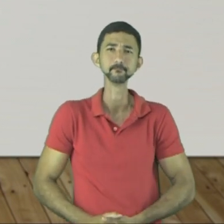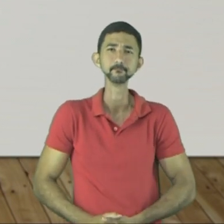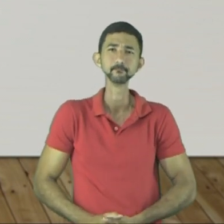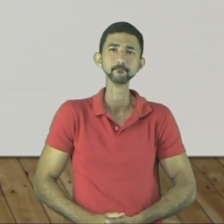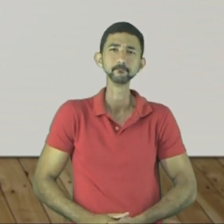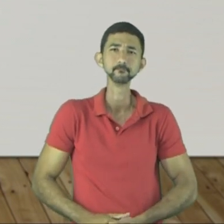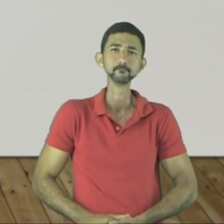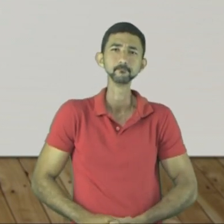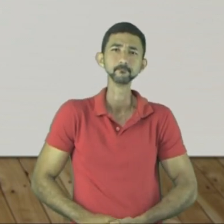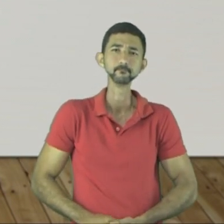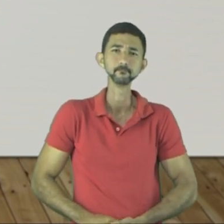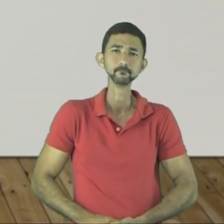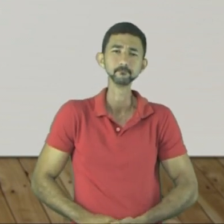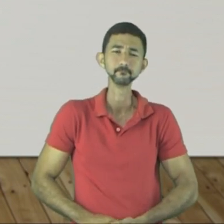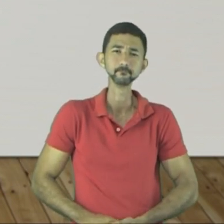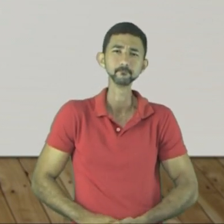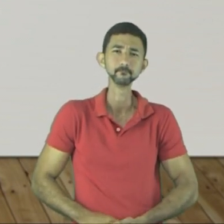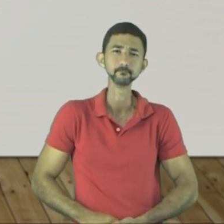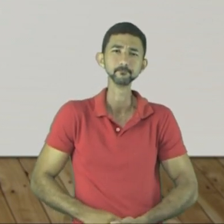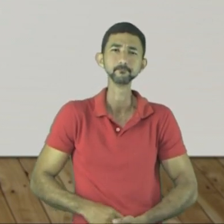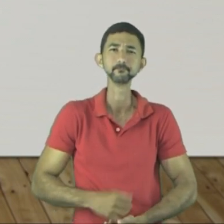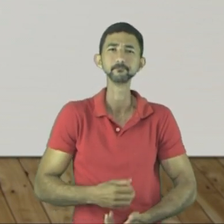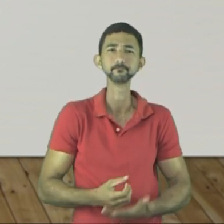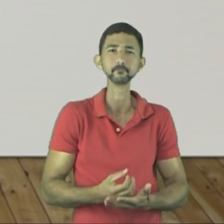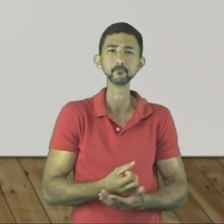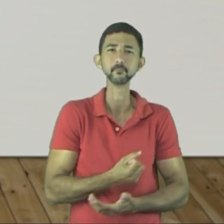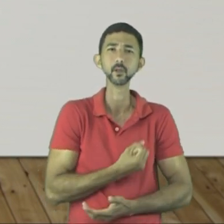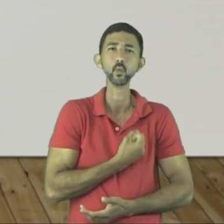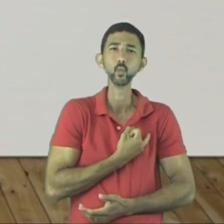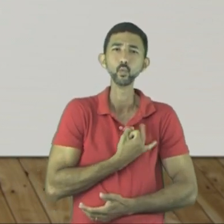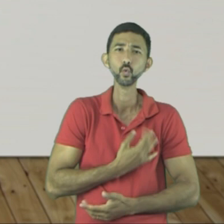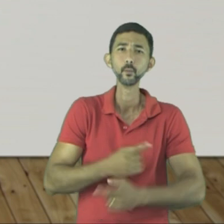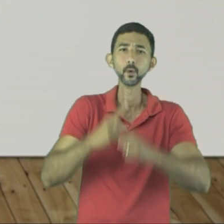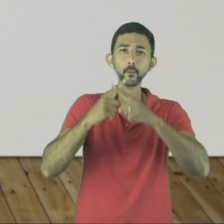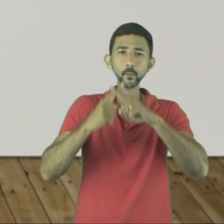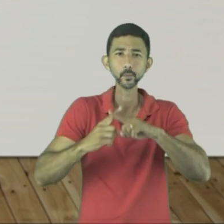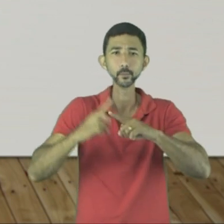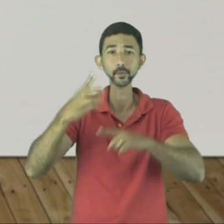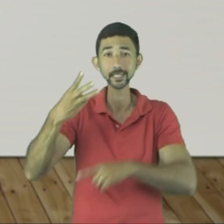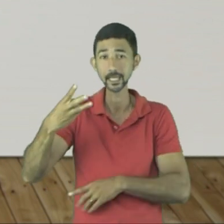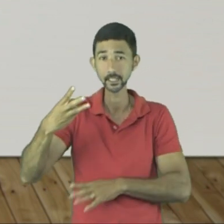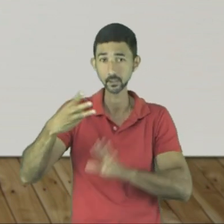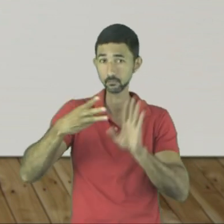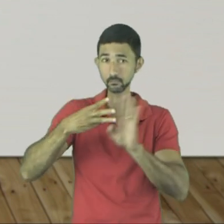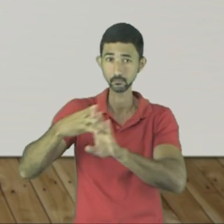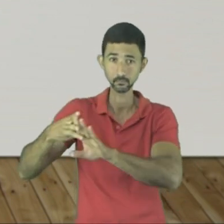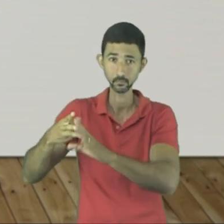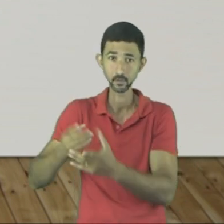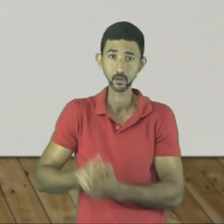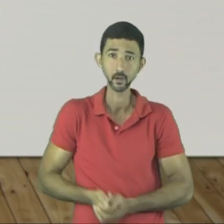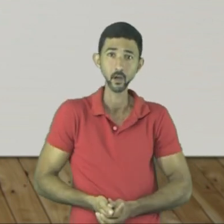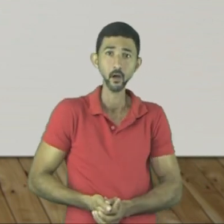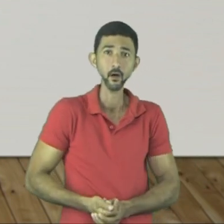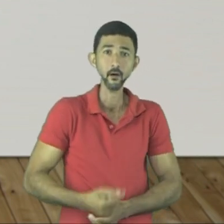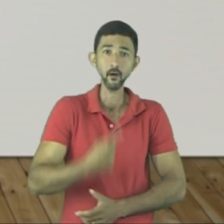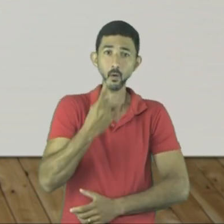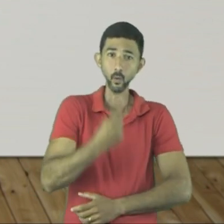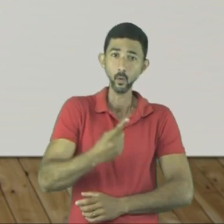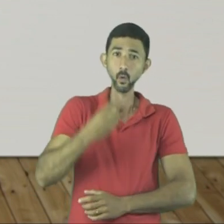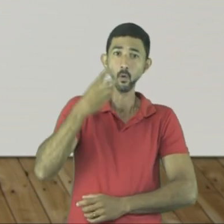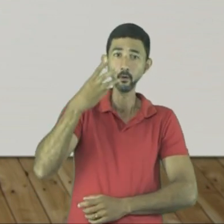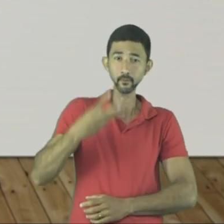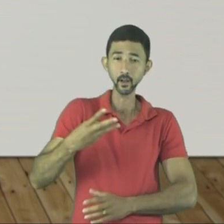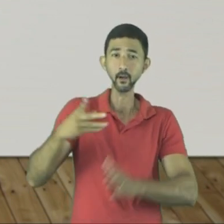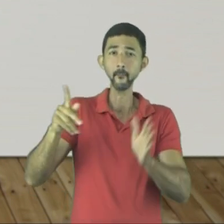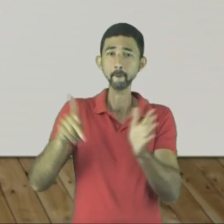E os números múltiplos de 3 não vão ser primos, porque vão ter 1, 3